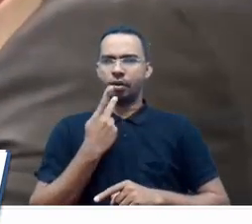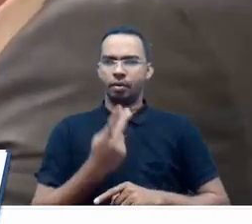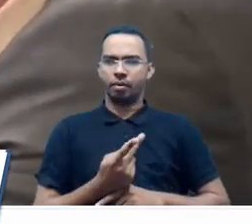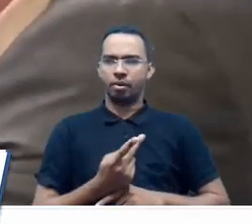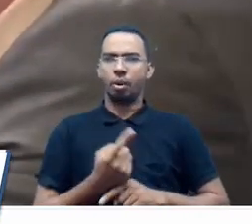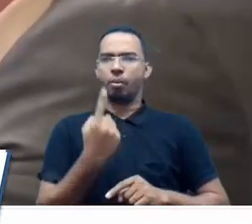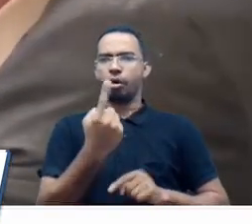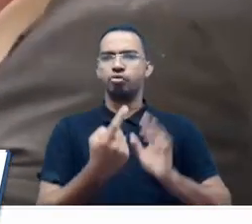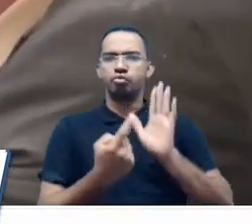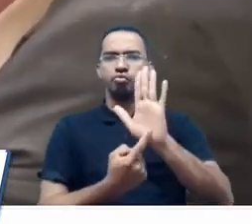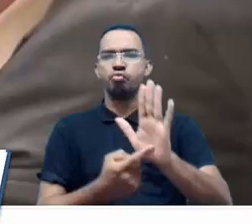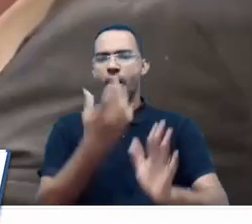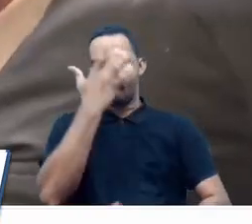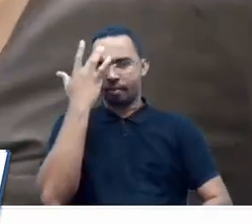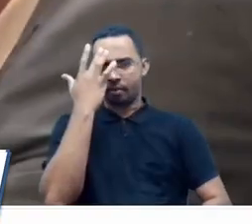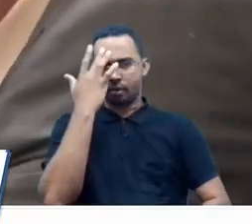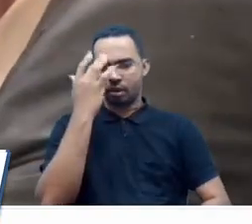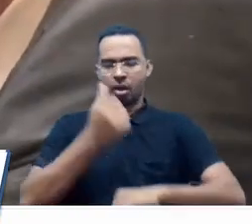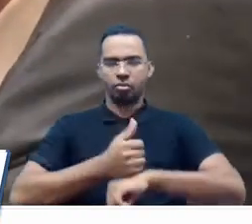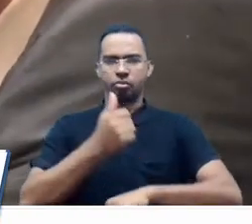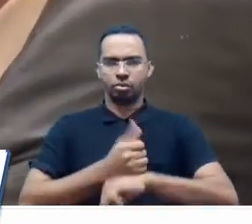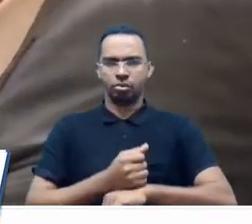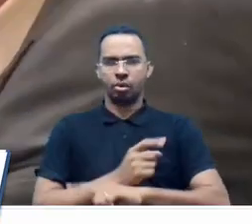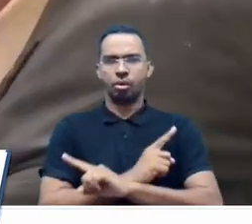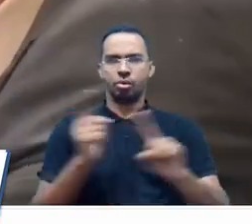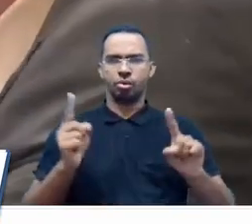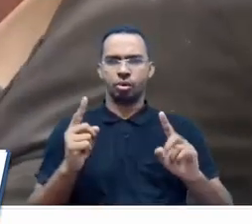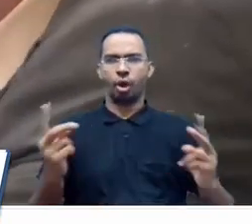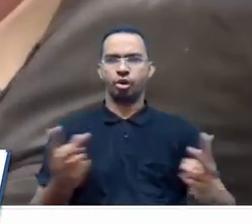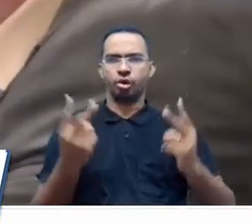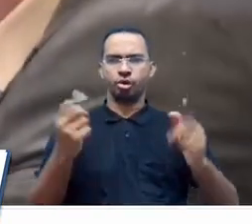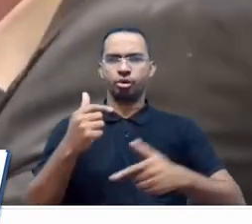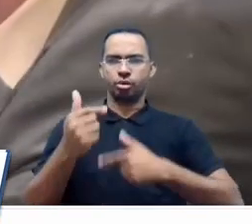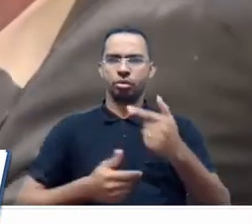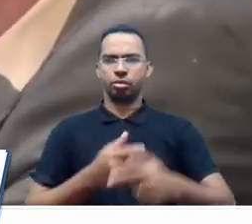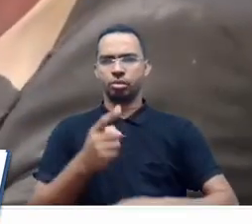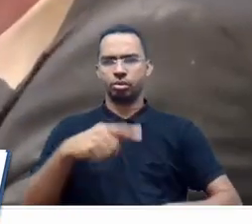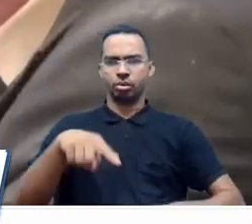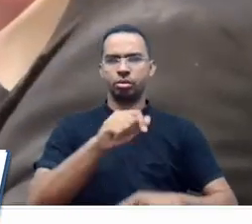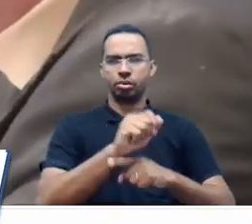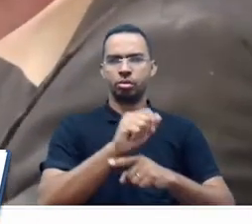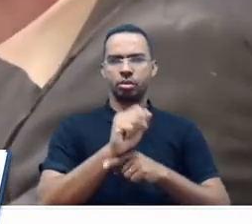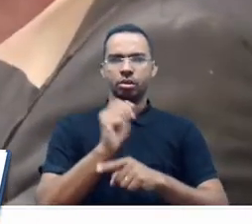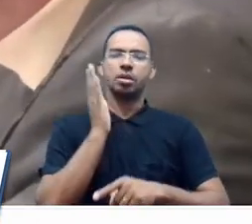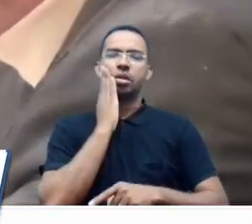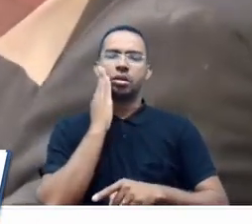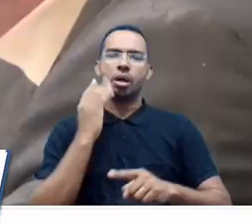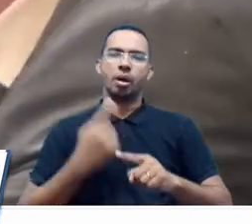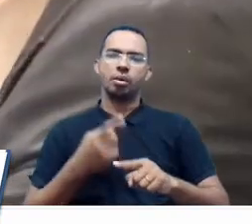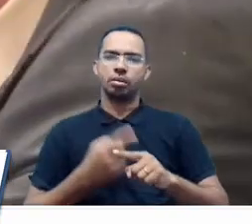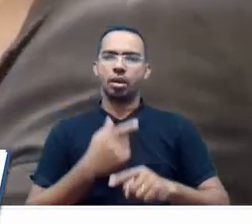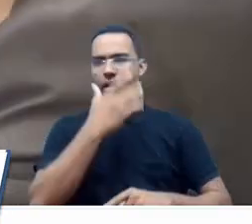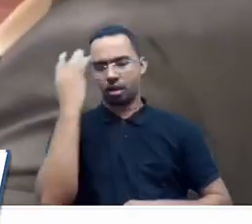uma pessoa em Franca que não valoriza o trabalho desses assessores. Sabe por quê? As pessoas vêm aqui e